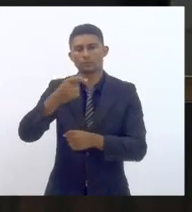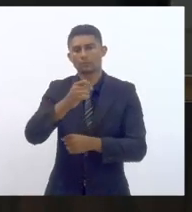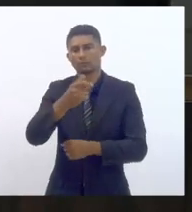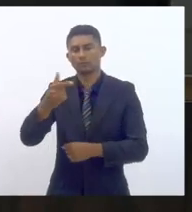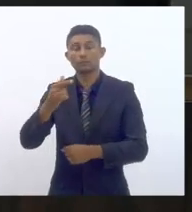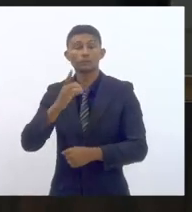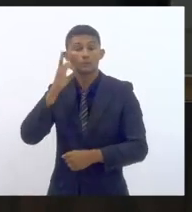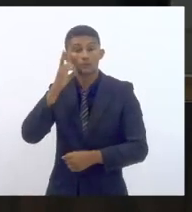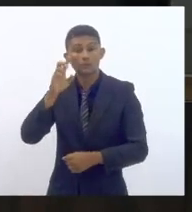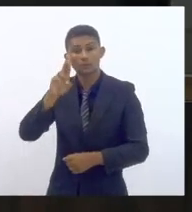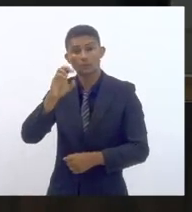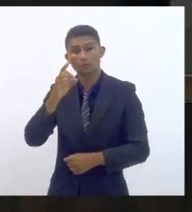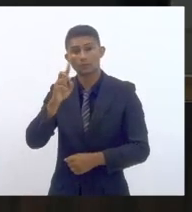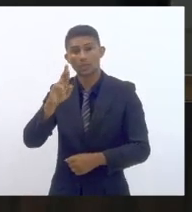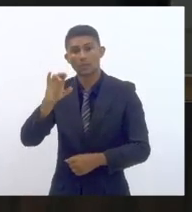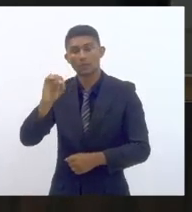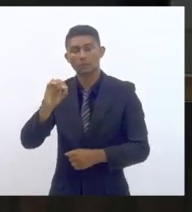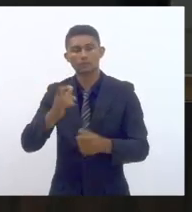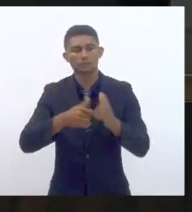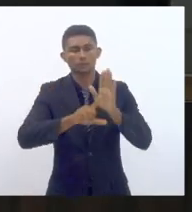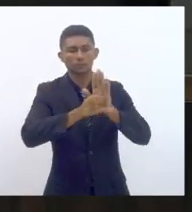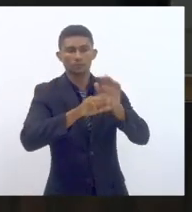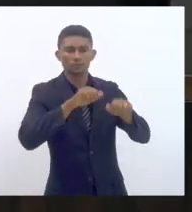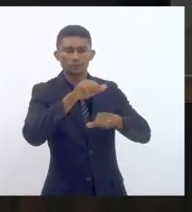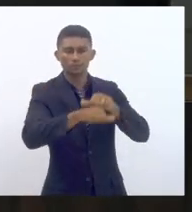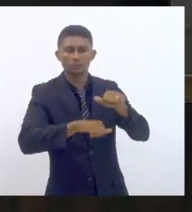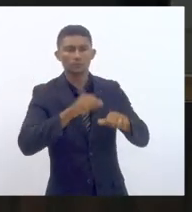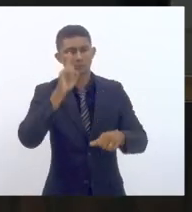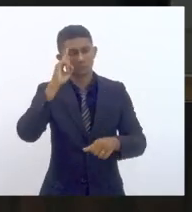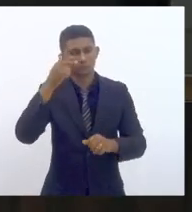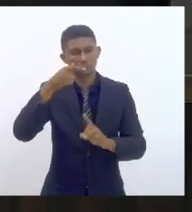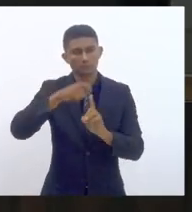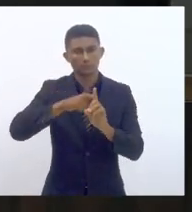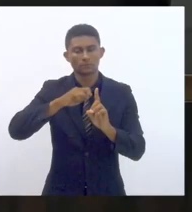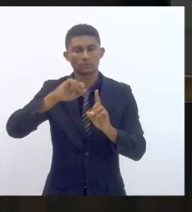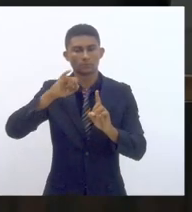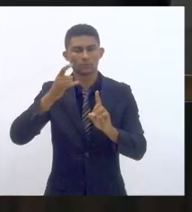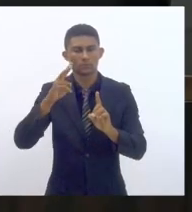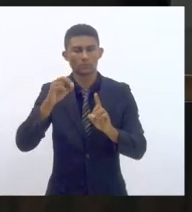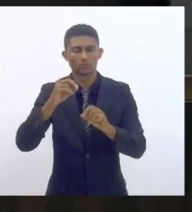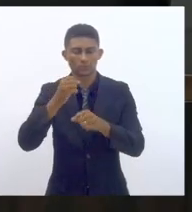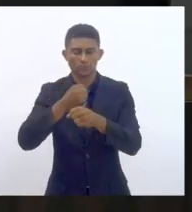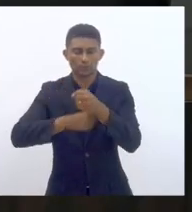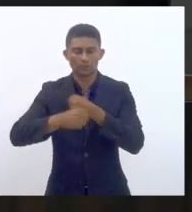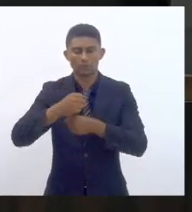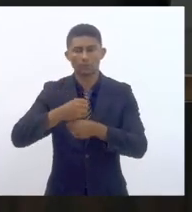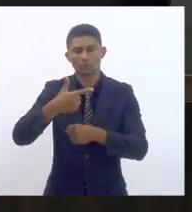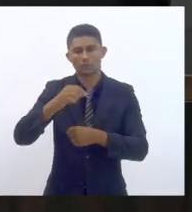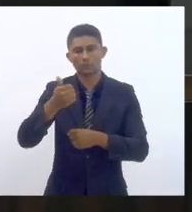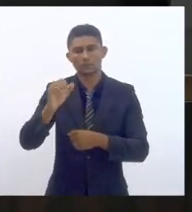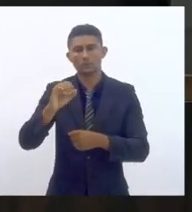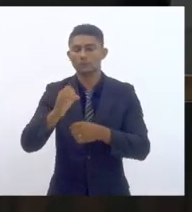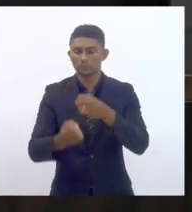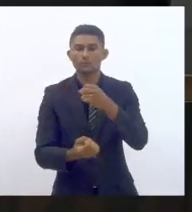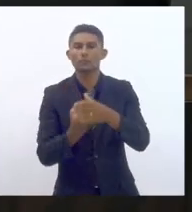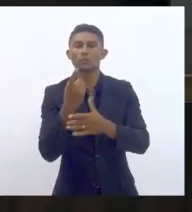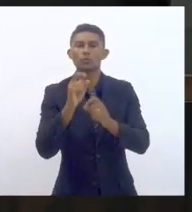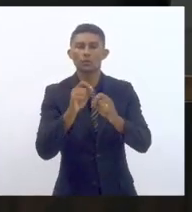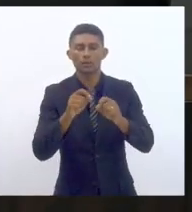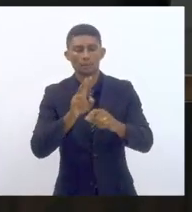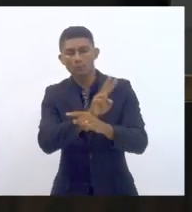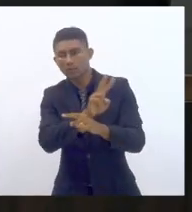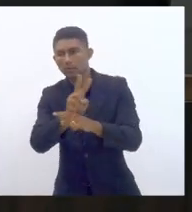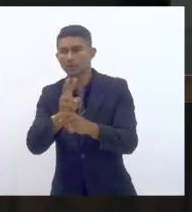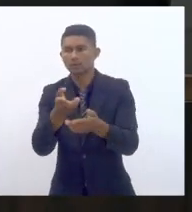Amorim, que altera a lei 5.738, de 7 de junho de 2010, que dispõe sobre a criação da autarquia de proteção e defesa